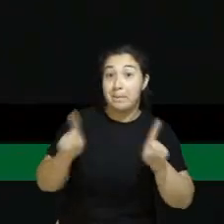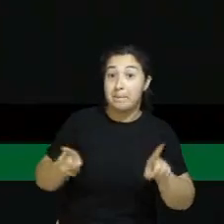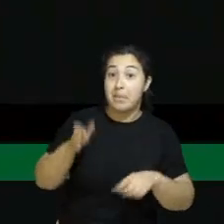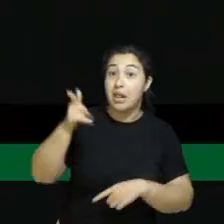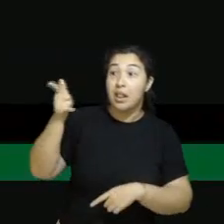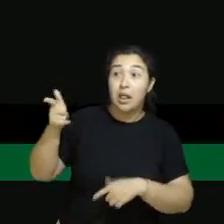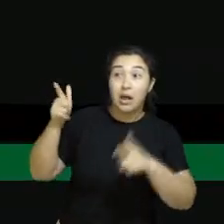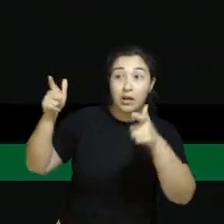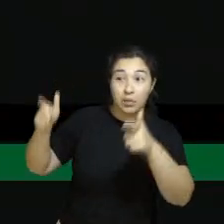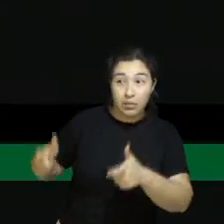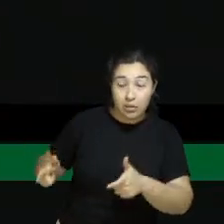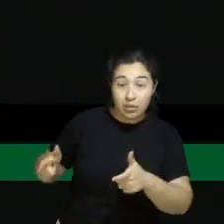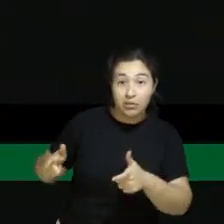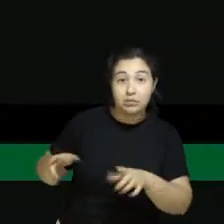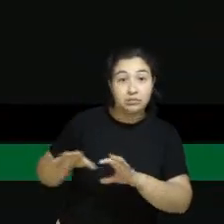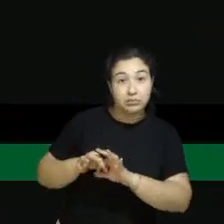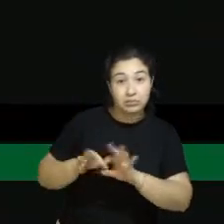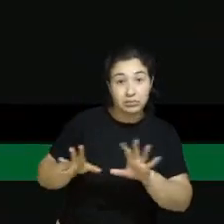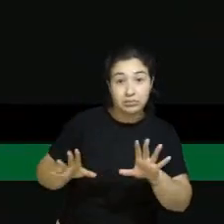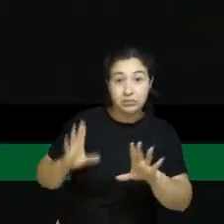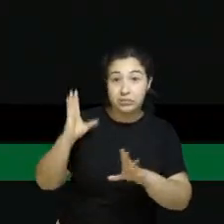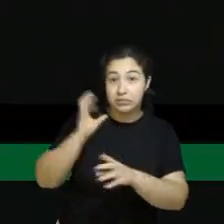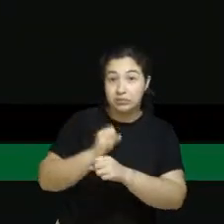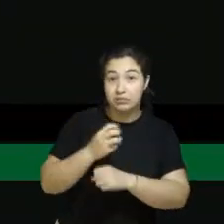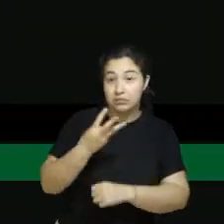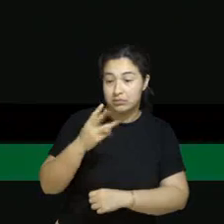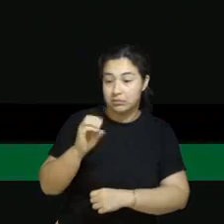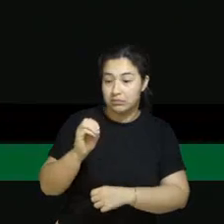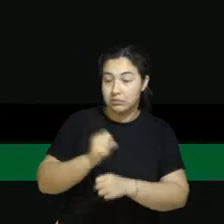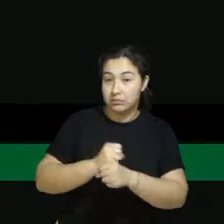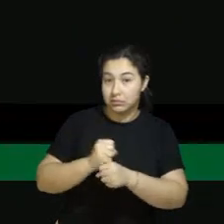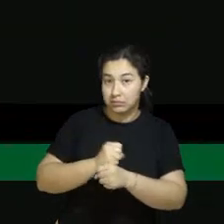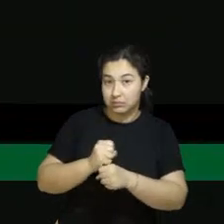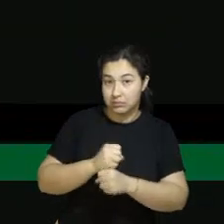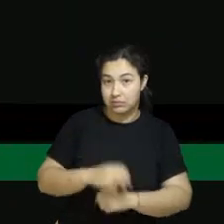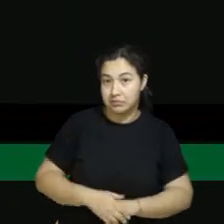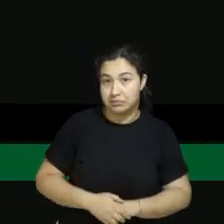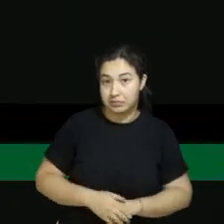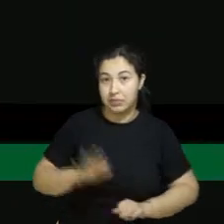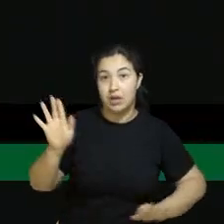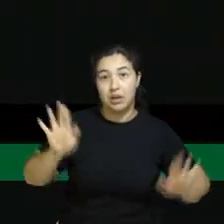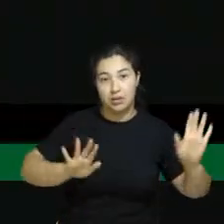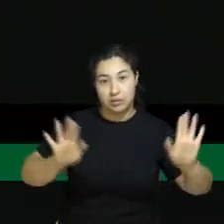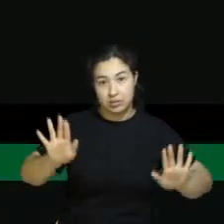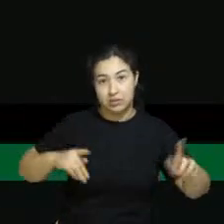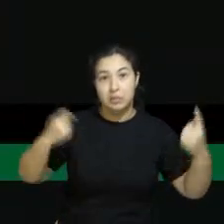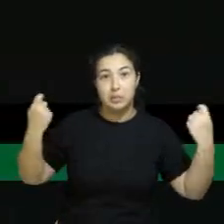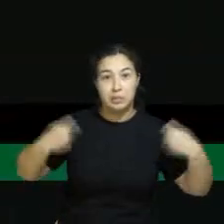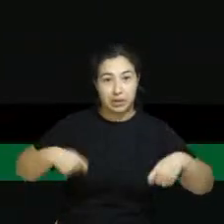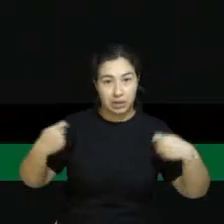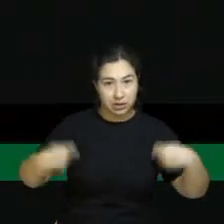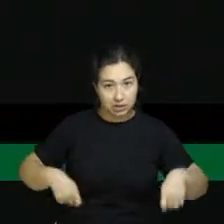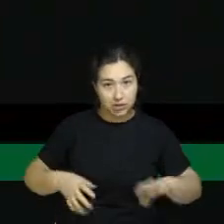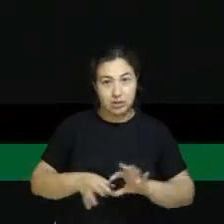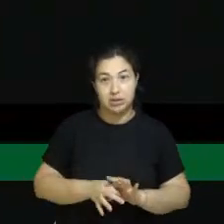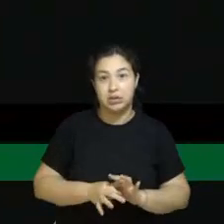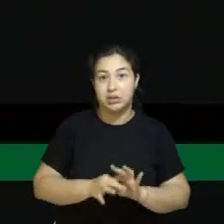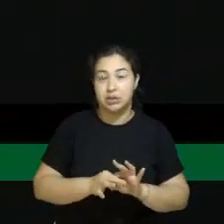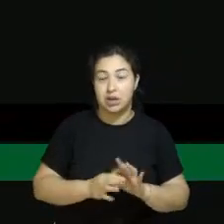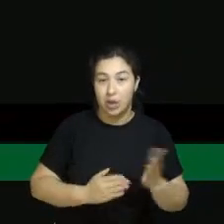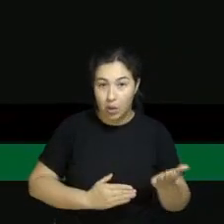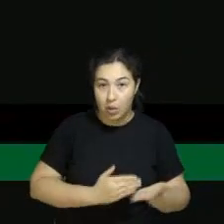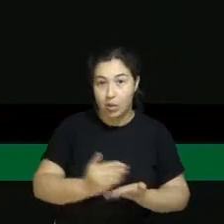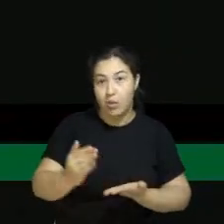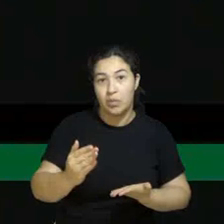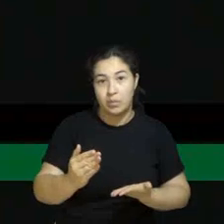há 30 anos. E a licitação está mais do que na hora de acontecer. E isso foi defendido não só por mim, como